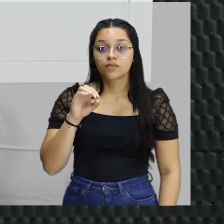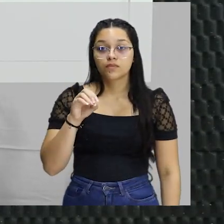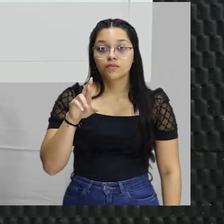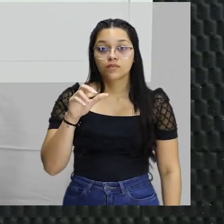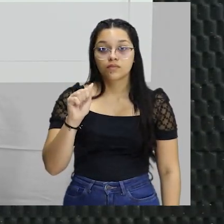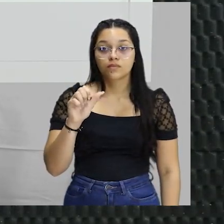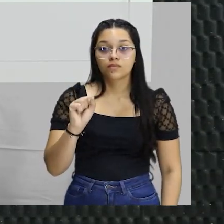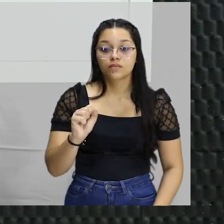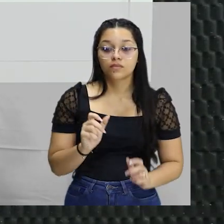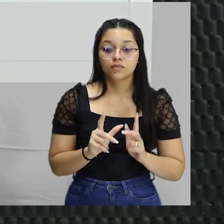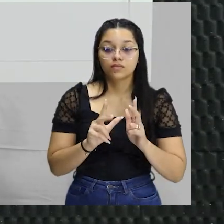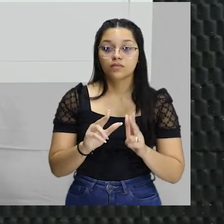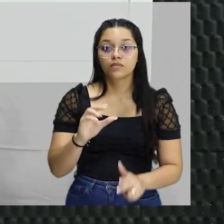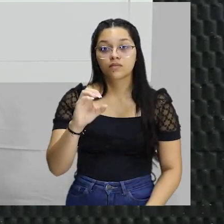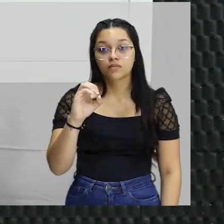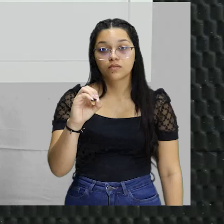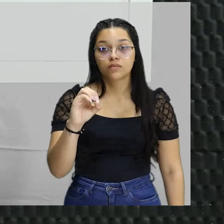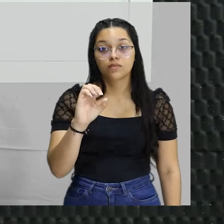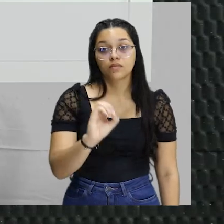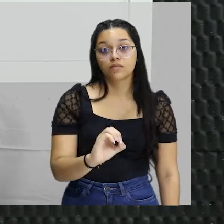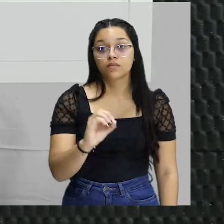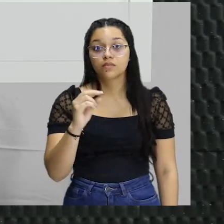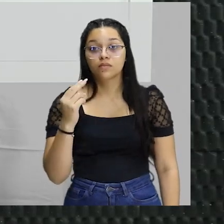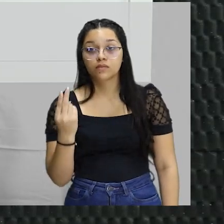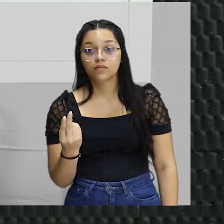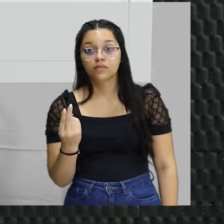zero. Ou